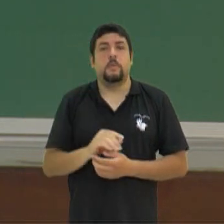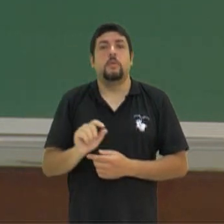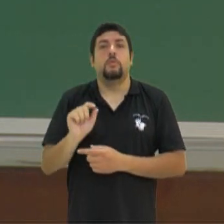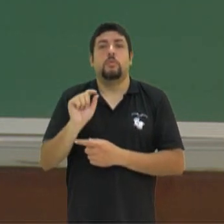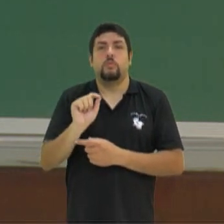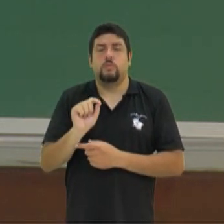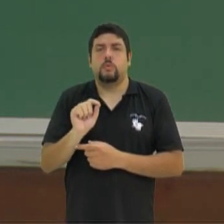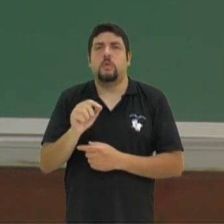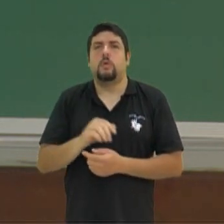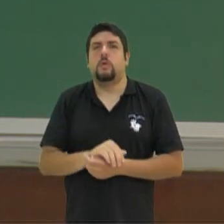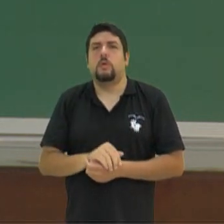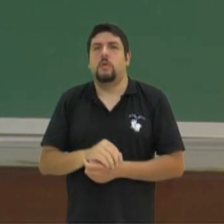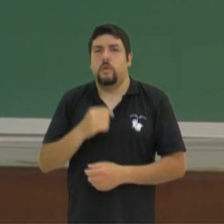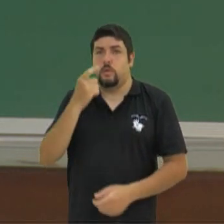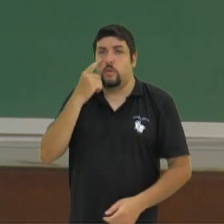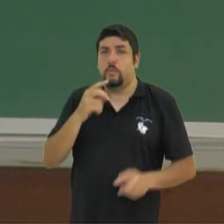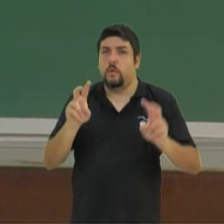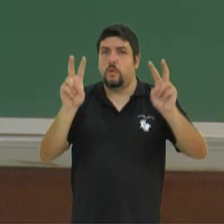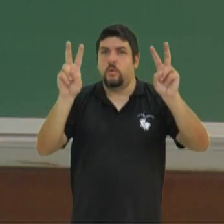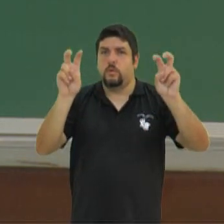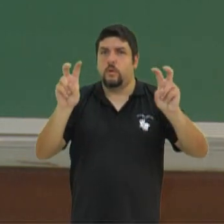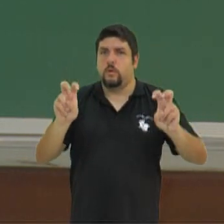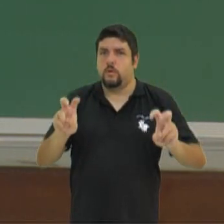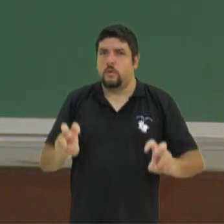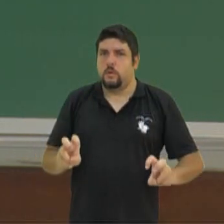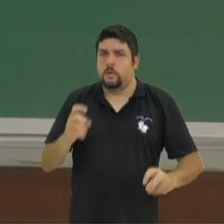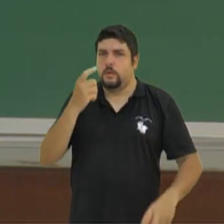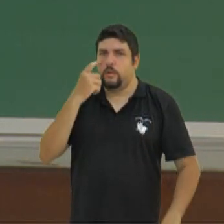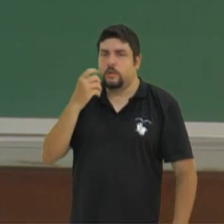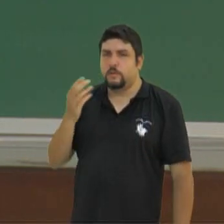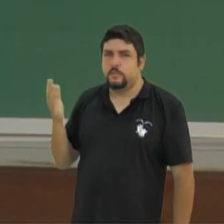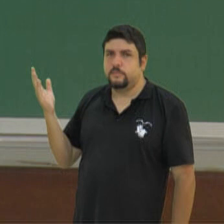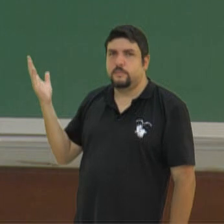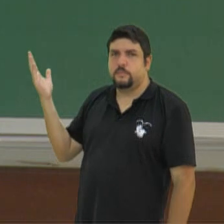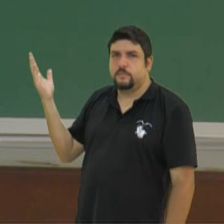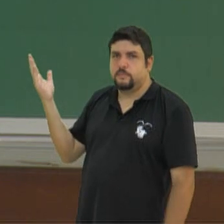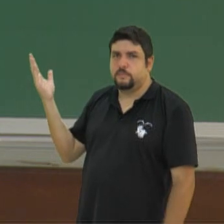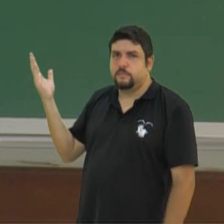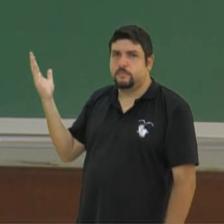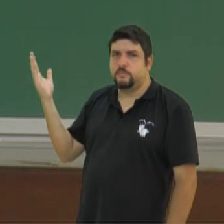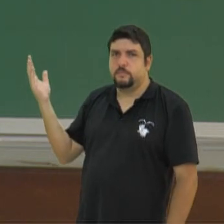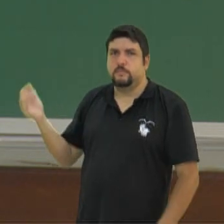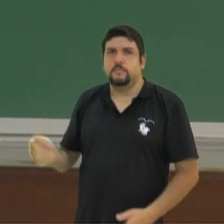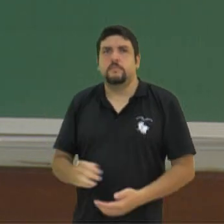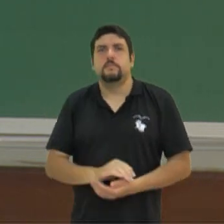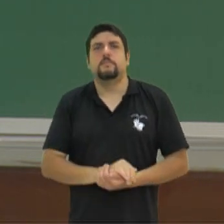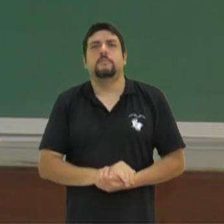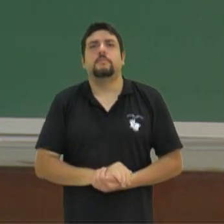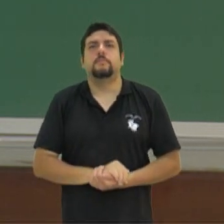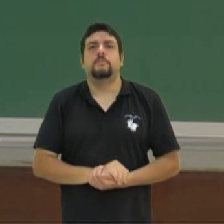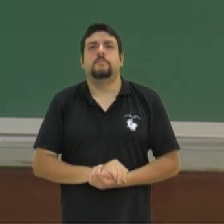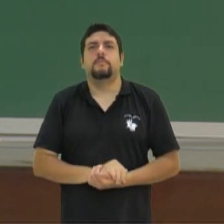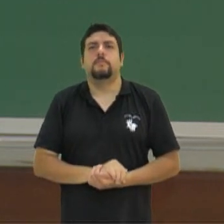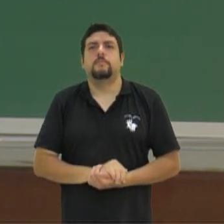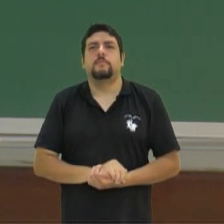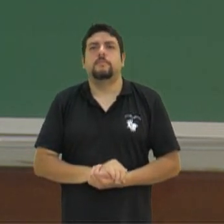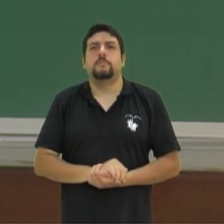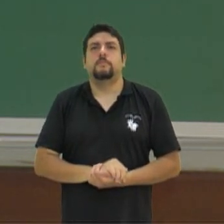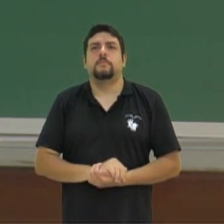o discurso do método, as meditações metafísicas, que a gente vai reconstruir nessa aula, as regras para